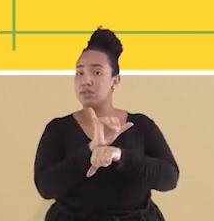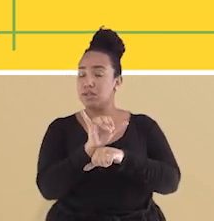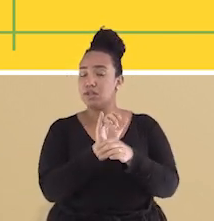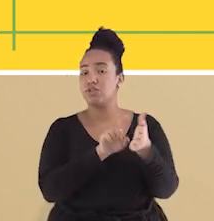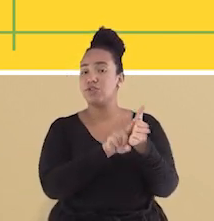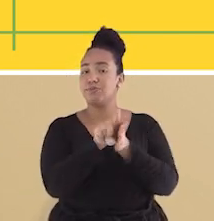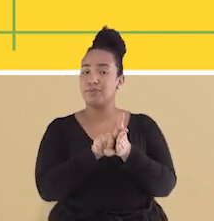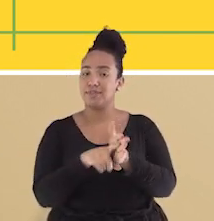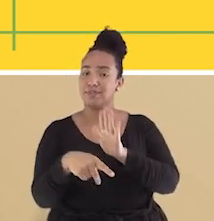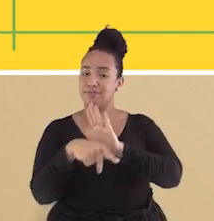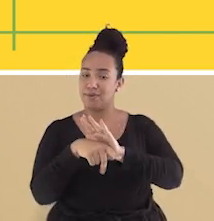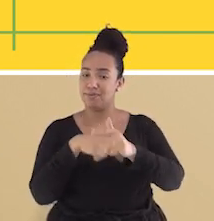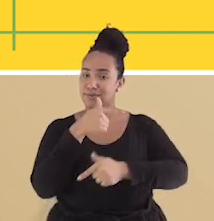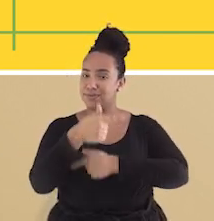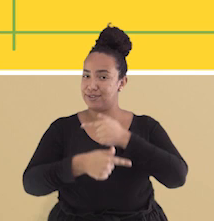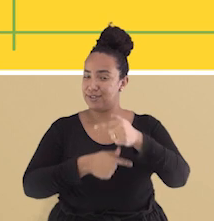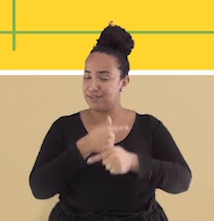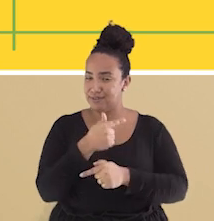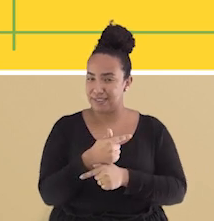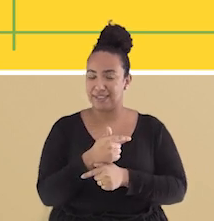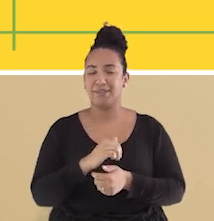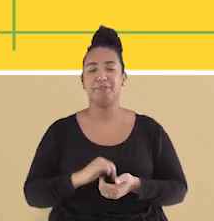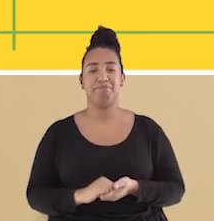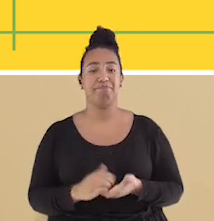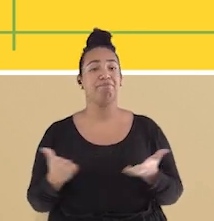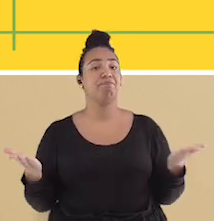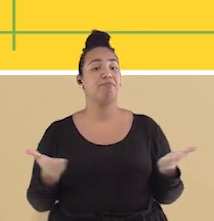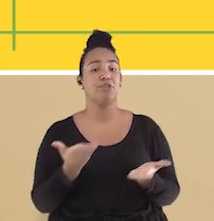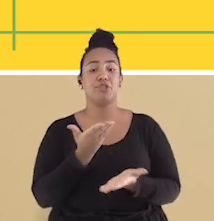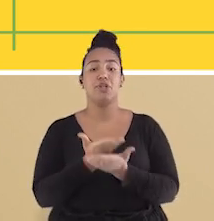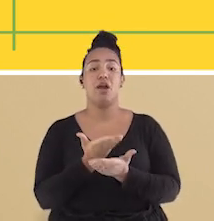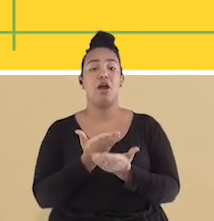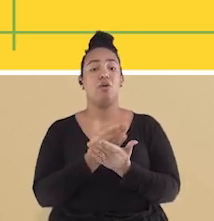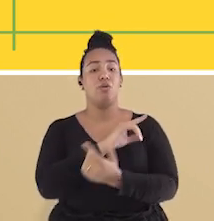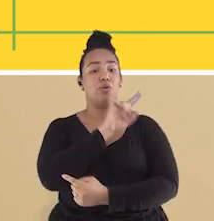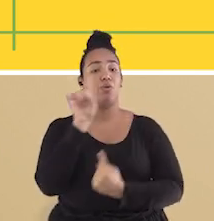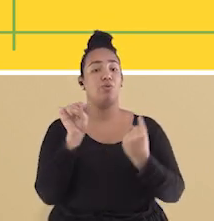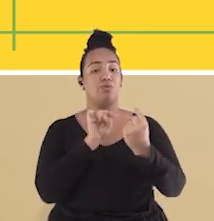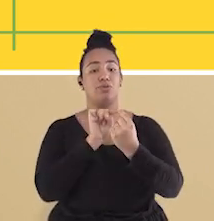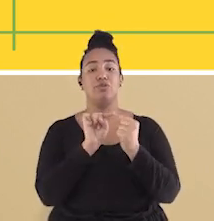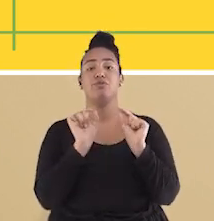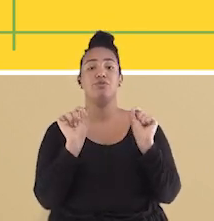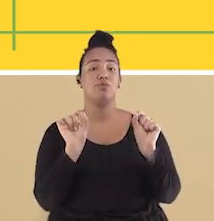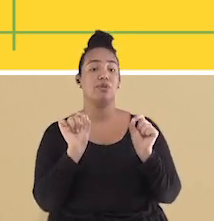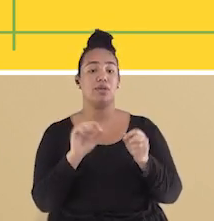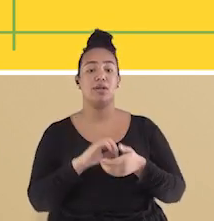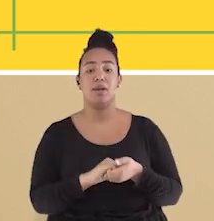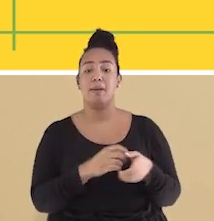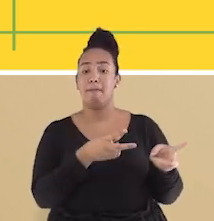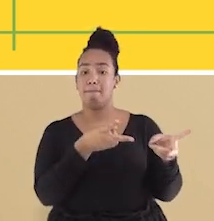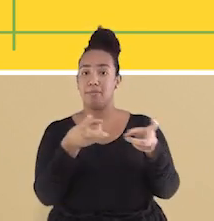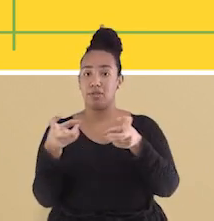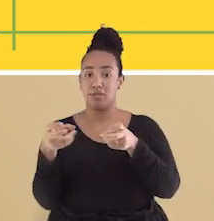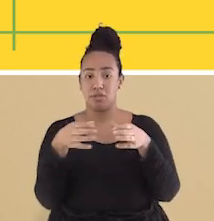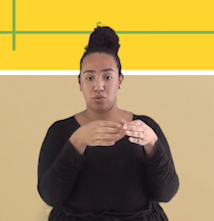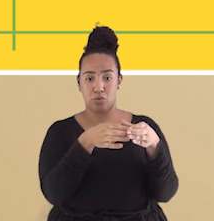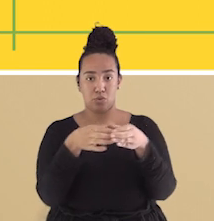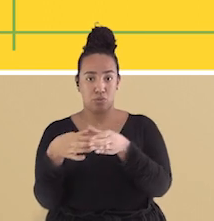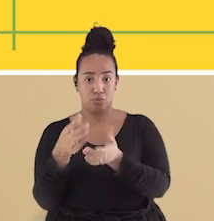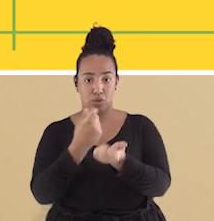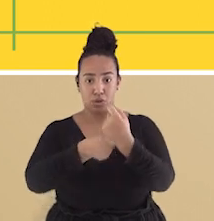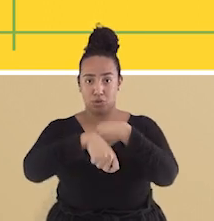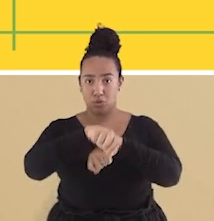de pesquisa em geografia. O objetivo da aula é compreender a importância dos blocos econômicos da